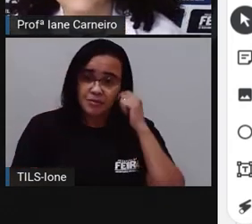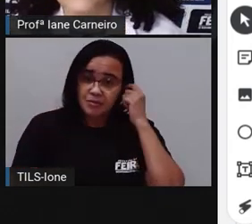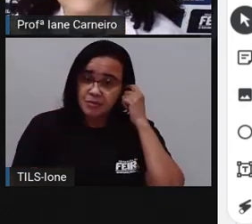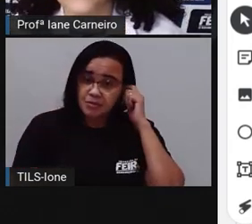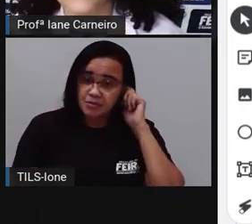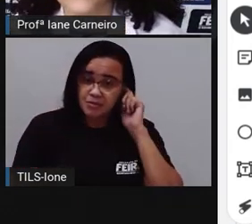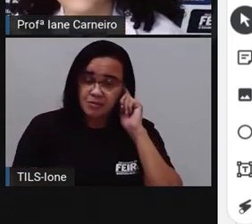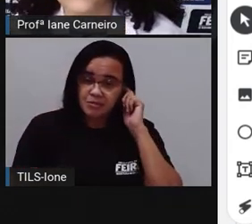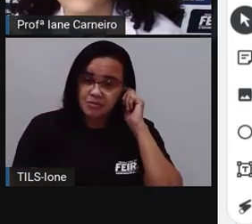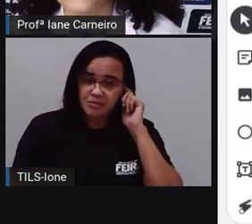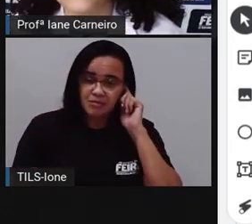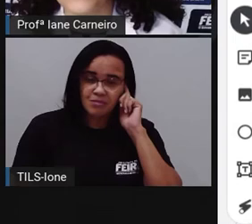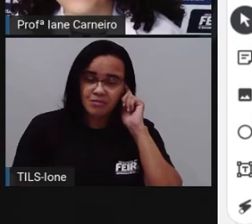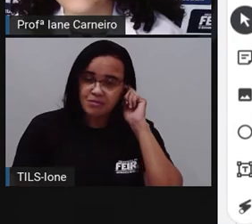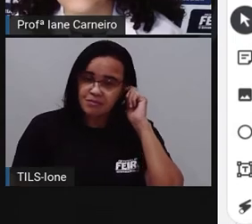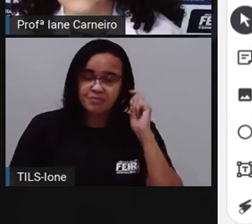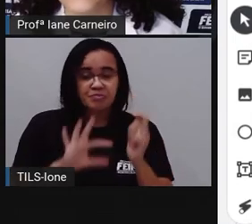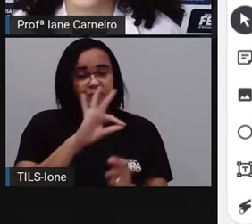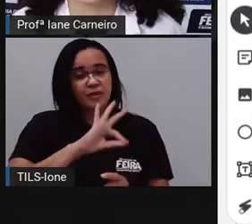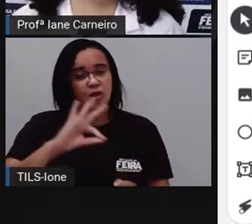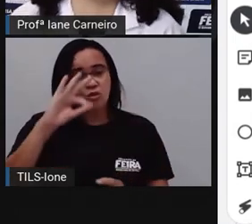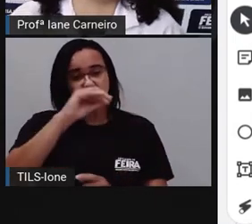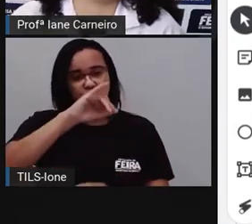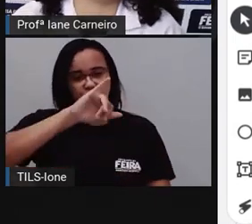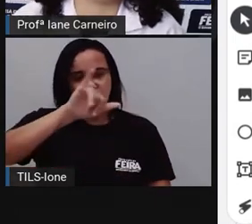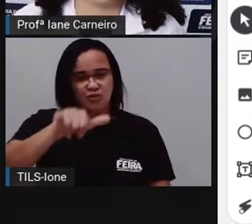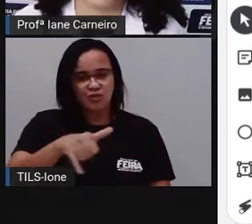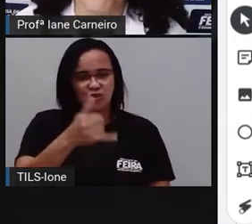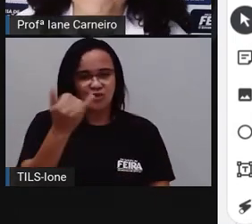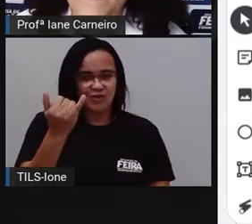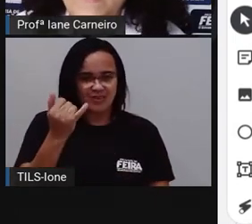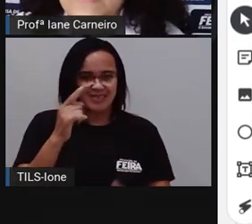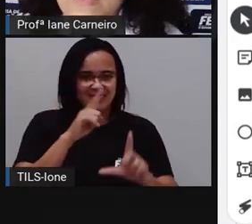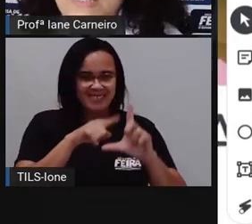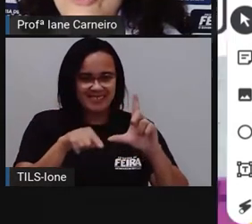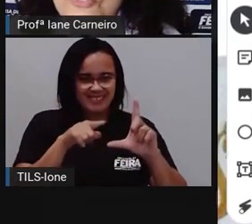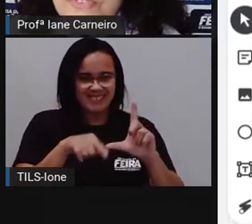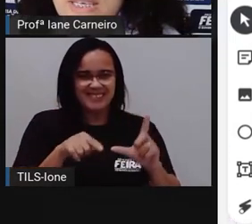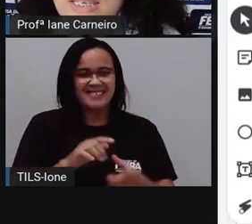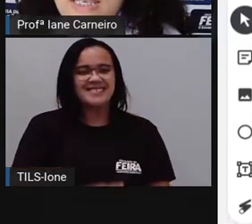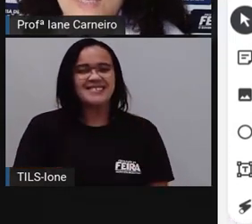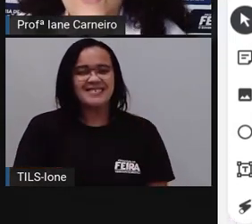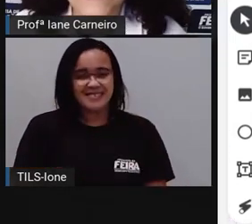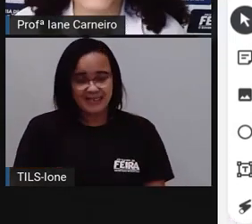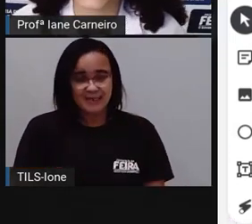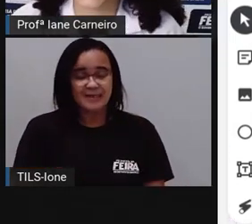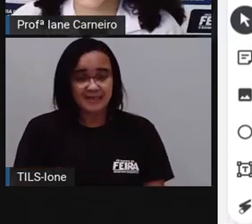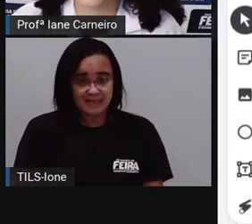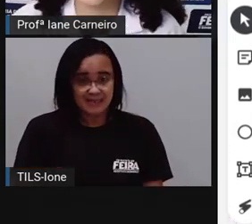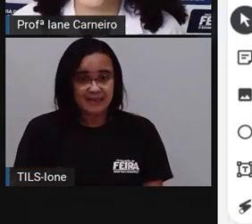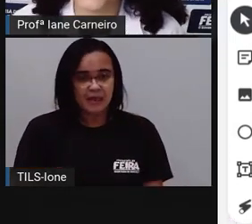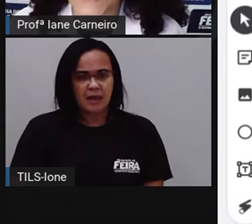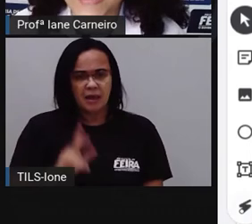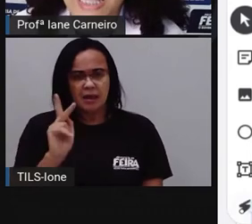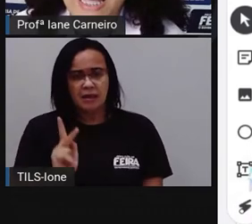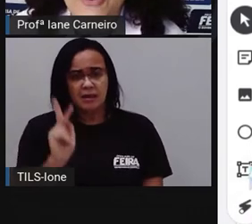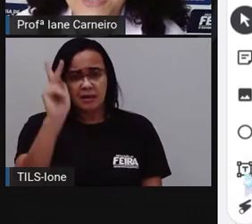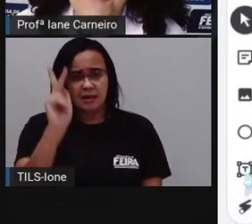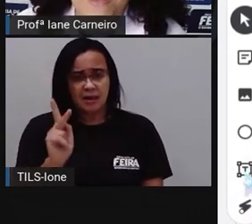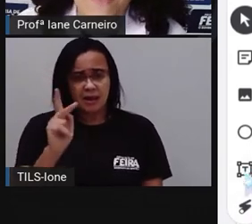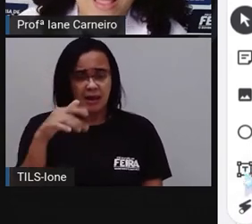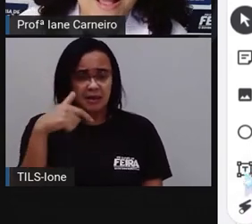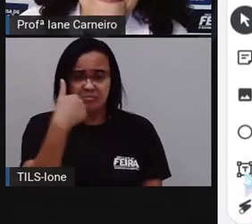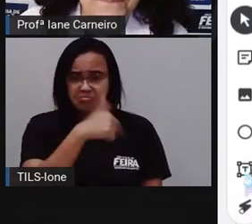Jupará. Olha ele aí. Todos começam com a letra G. Deixa eu ver aqui. Com a letra K, não tem, né,